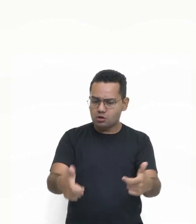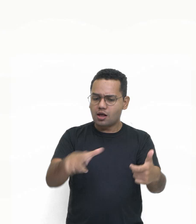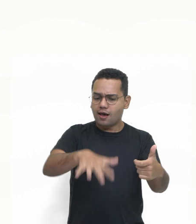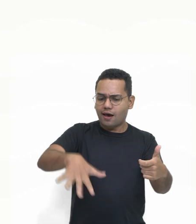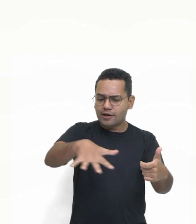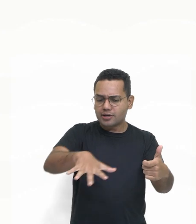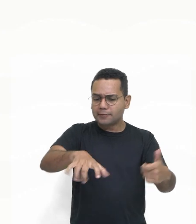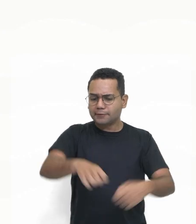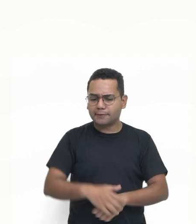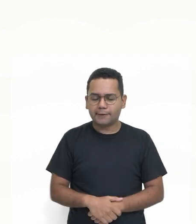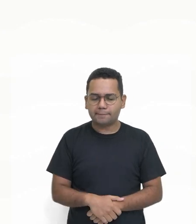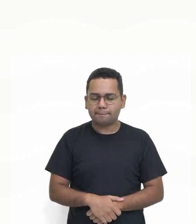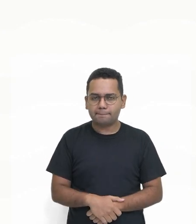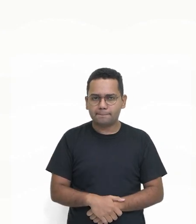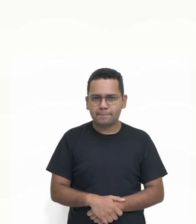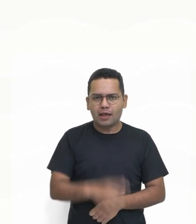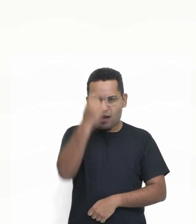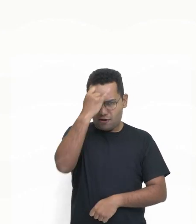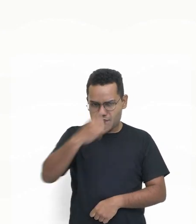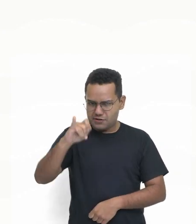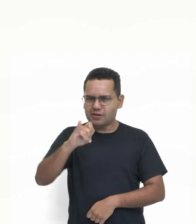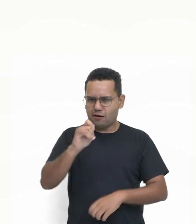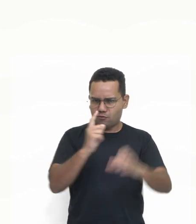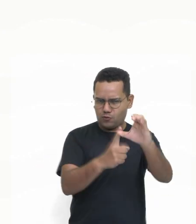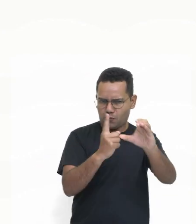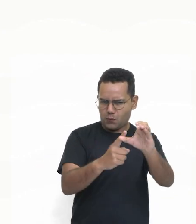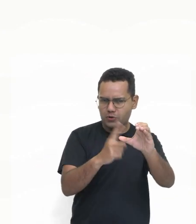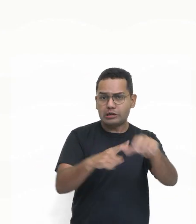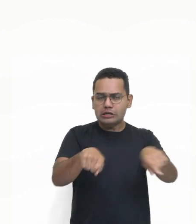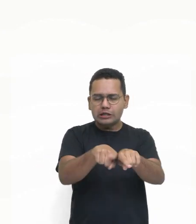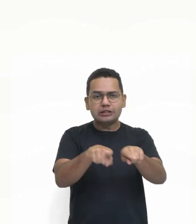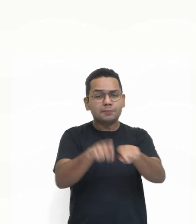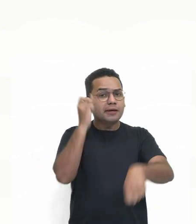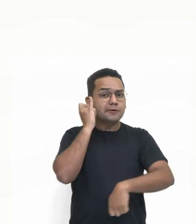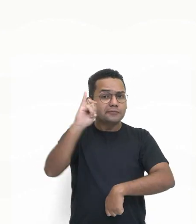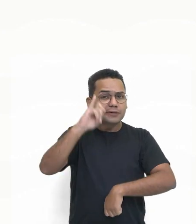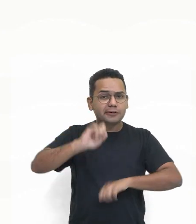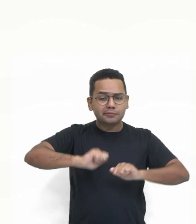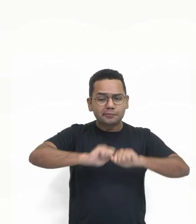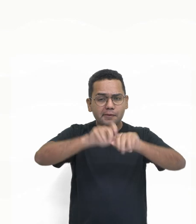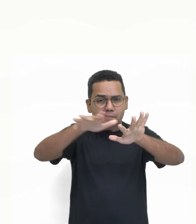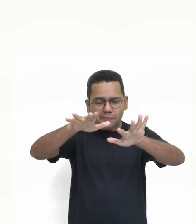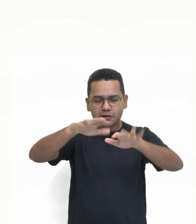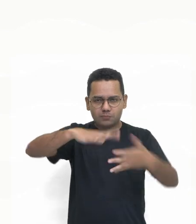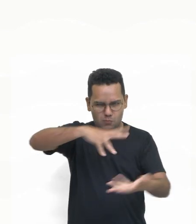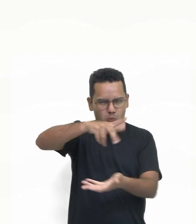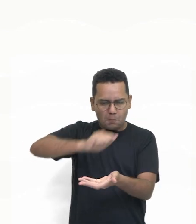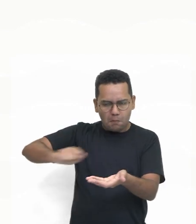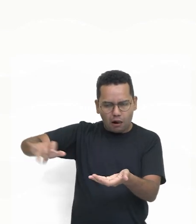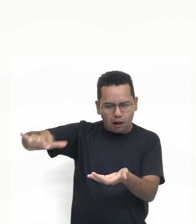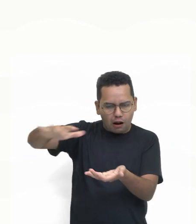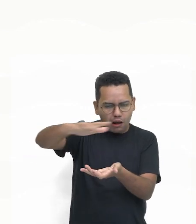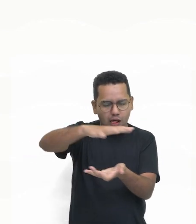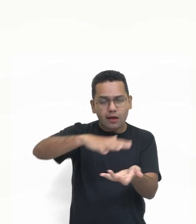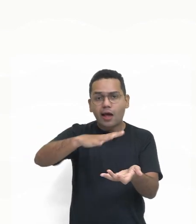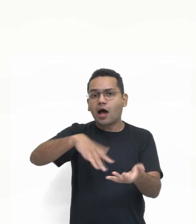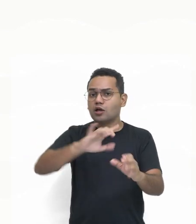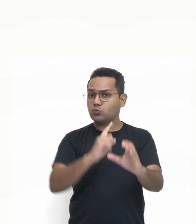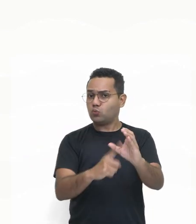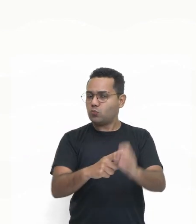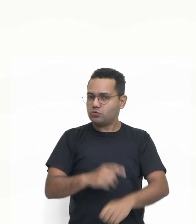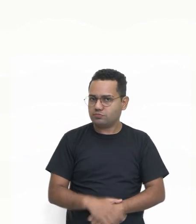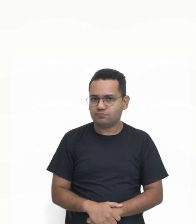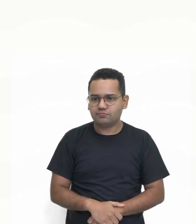acabar com essas ondas de viés comunistas pelo mundo. Então, uma vez que a gente conseguir instaurar o capitalismo aqui, nós vamos mostrar que nós